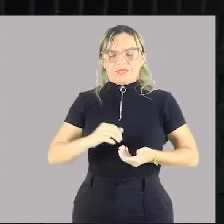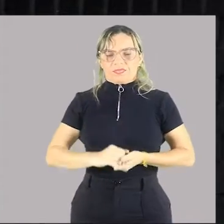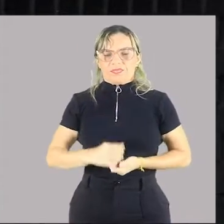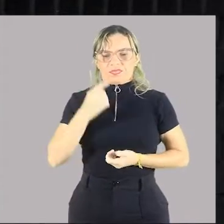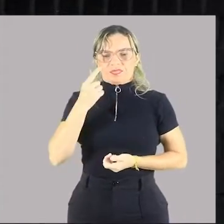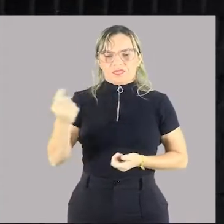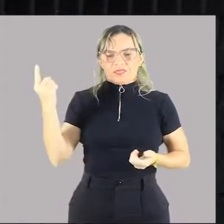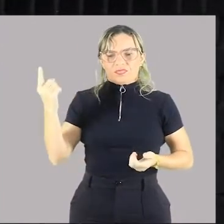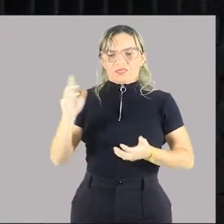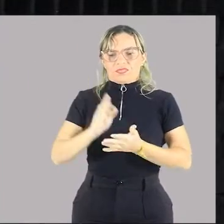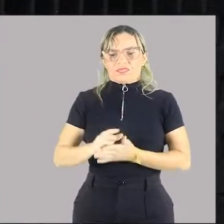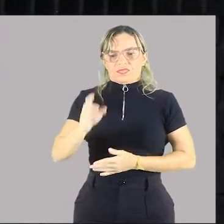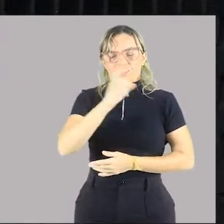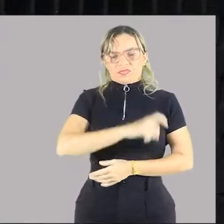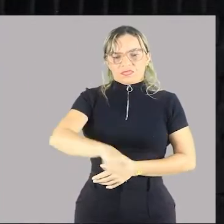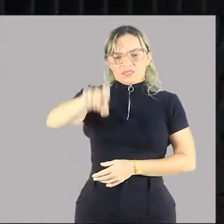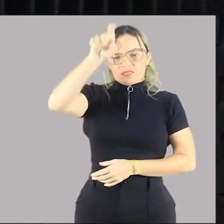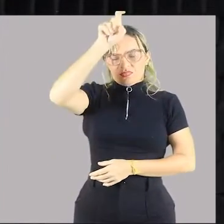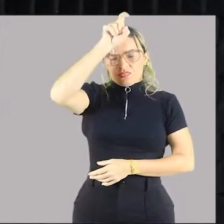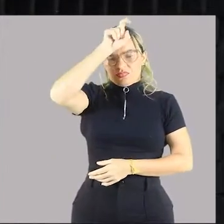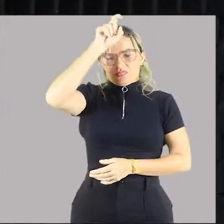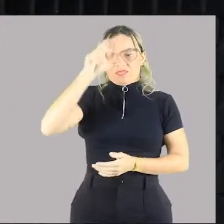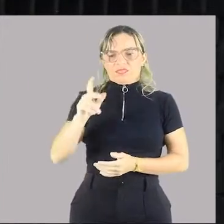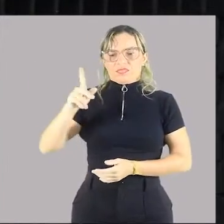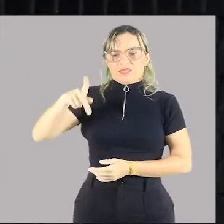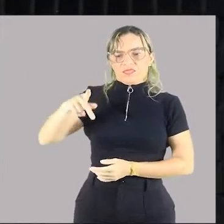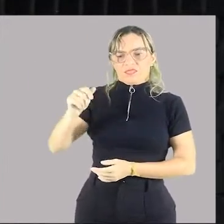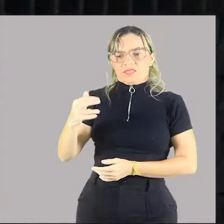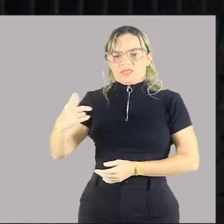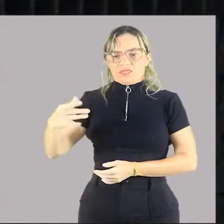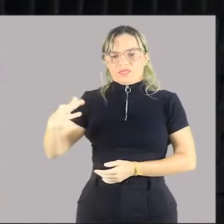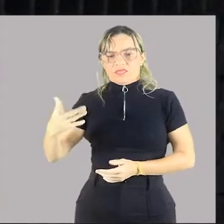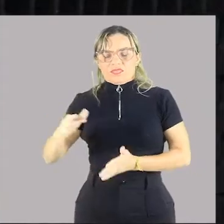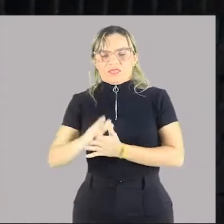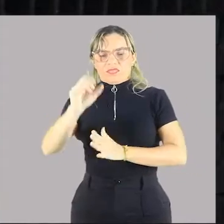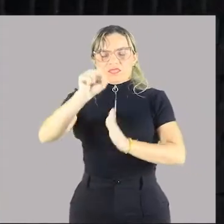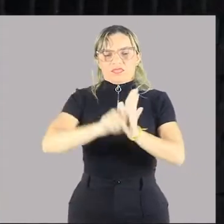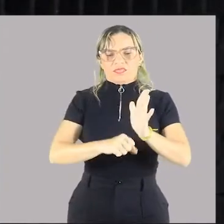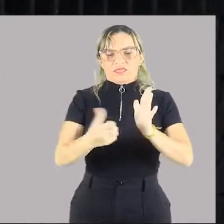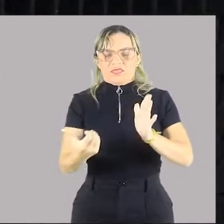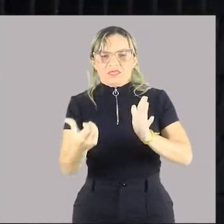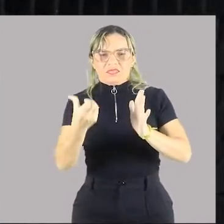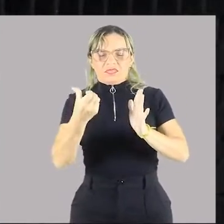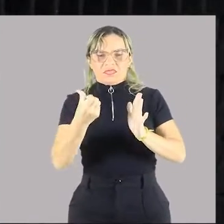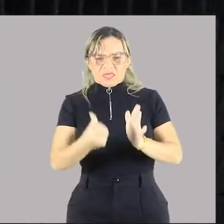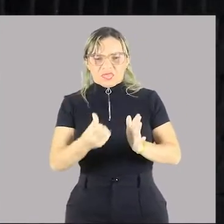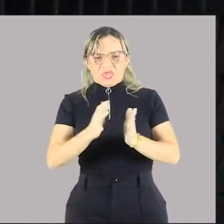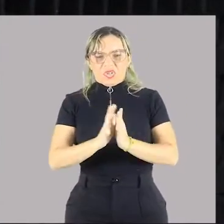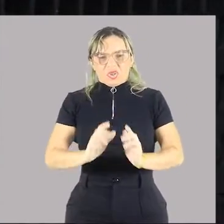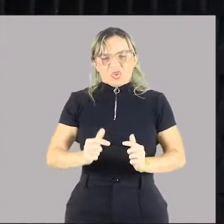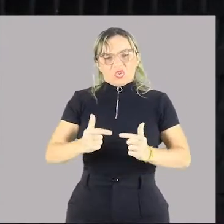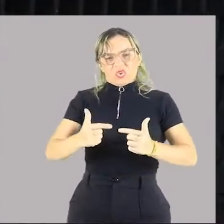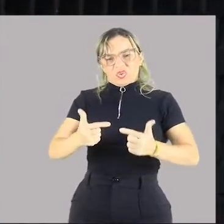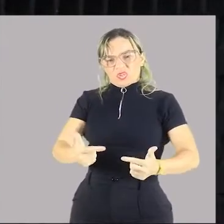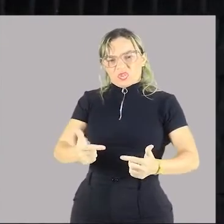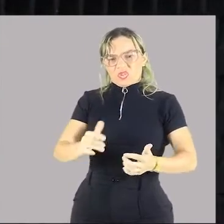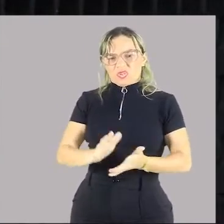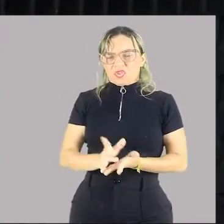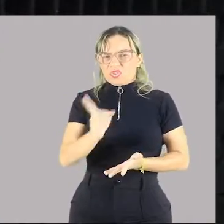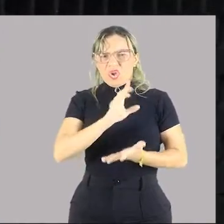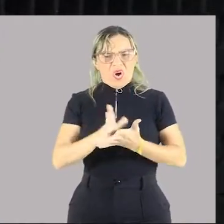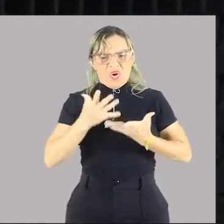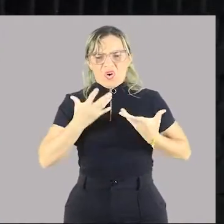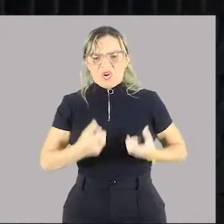Olha o caso de Palmares, né? Palmares está ali do século XVI, resistindo à escravidão. Olha os negros